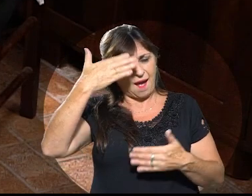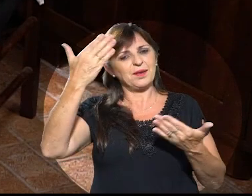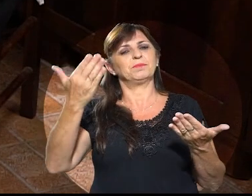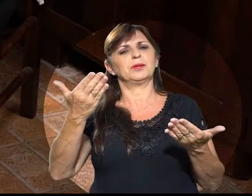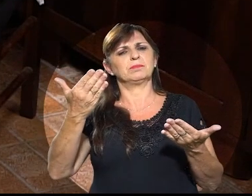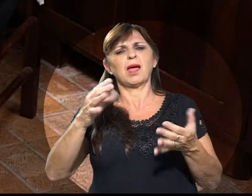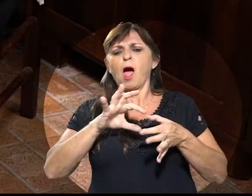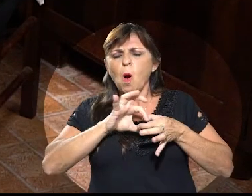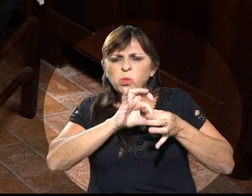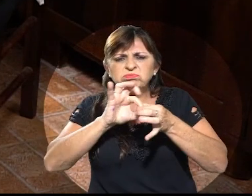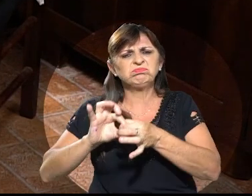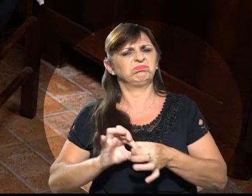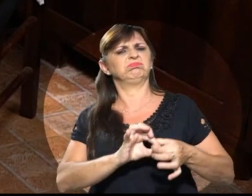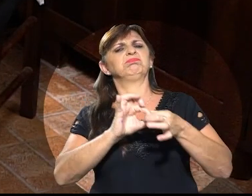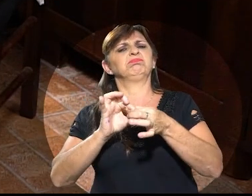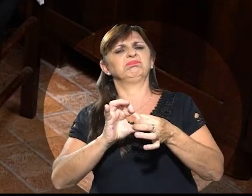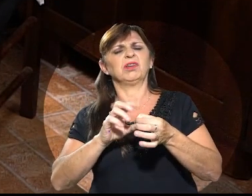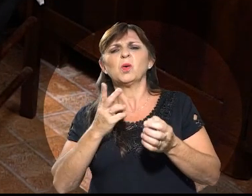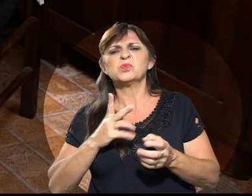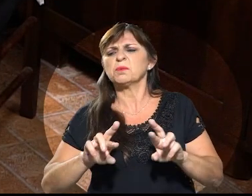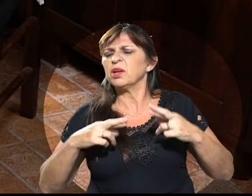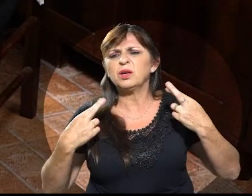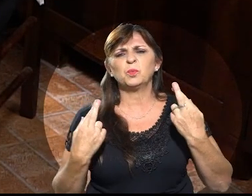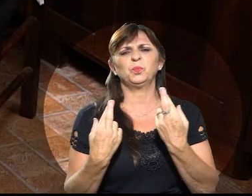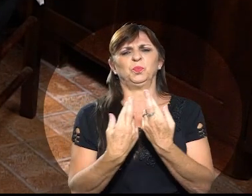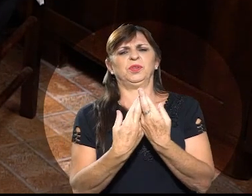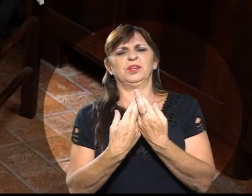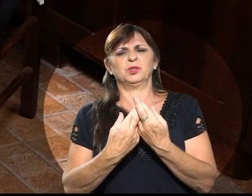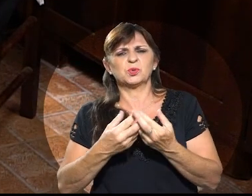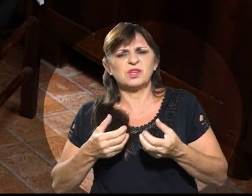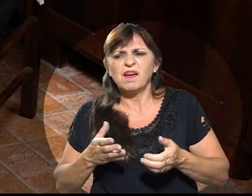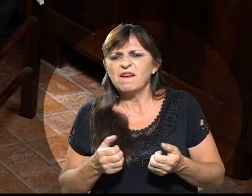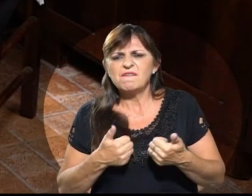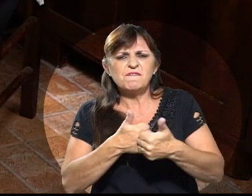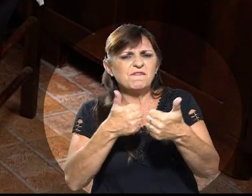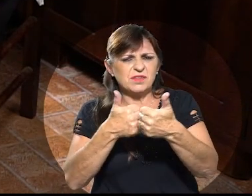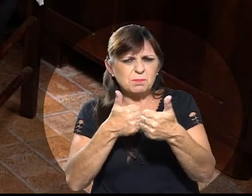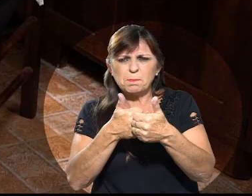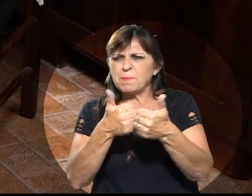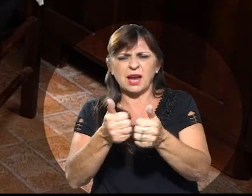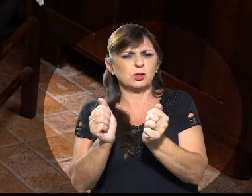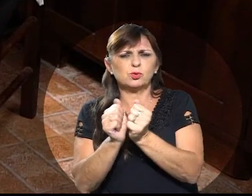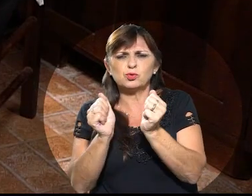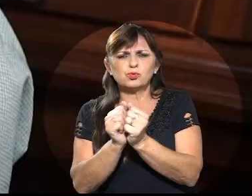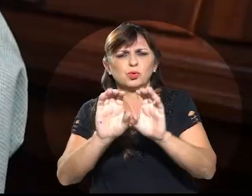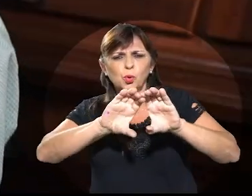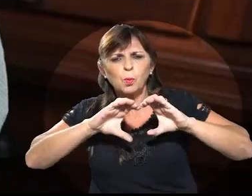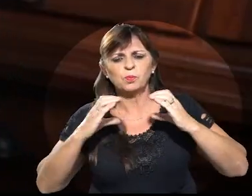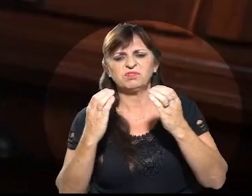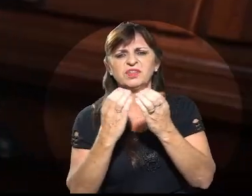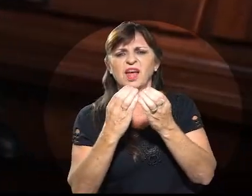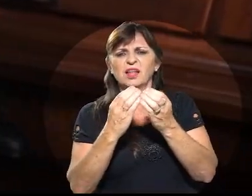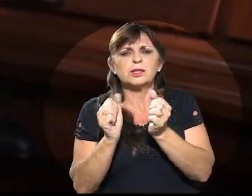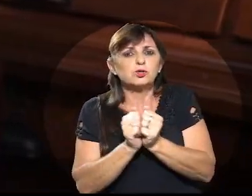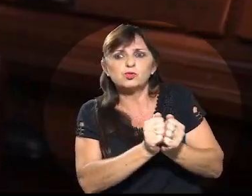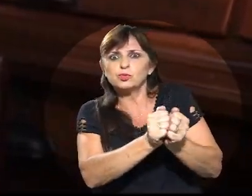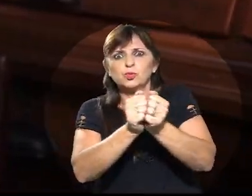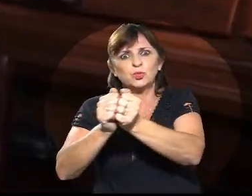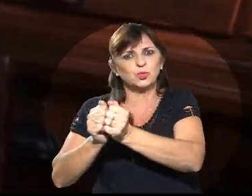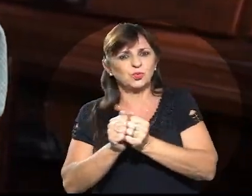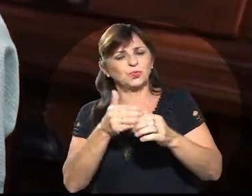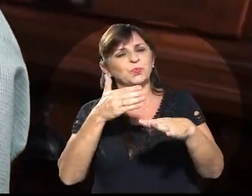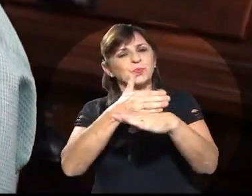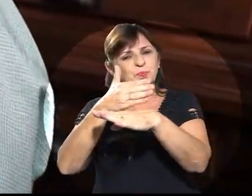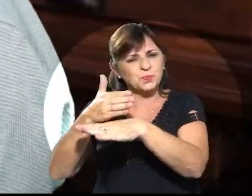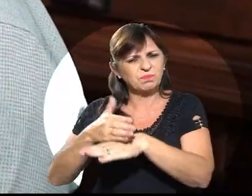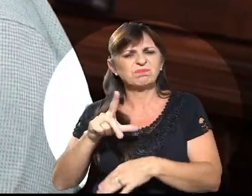Nós destacamos aqui a fronteira do estado do Rio Grande do Sul, onde temos, né, a região da Uruguaiana, São Borja, enfim, todas